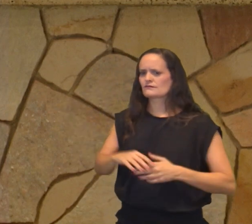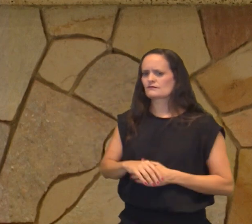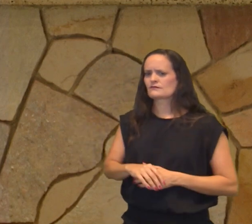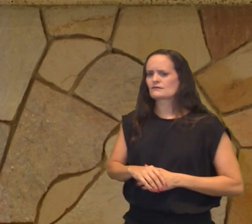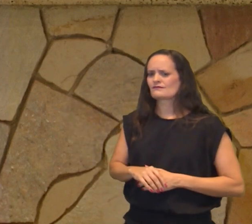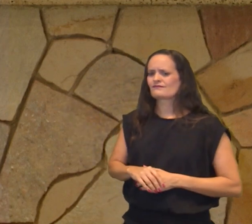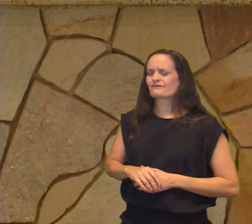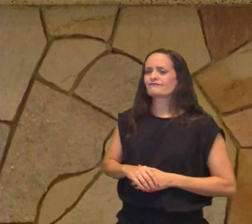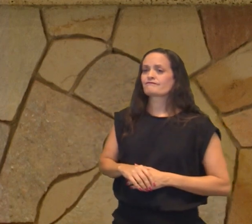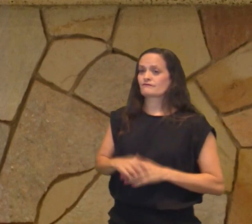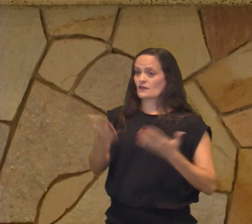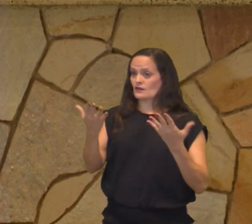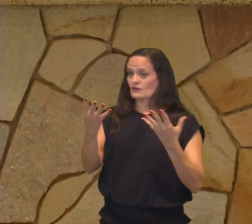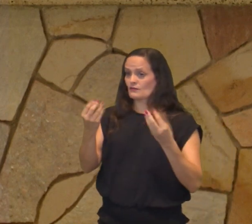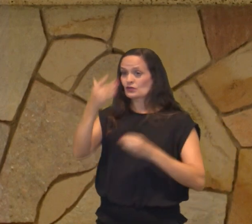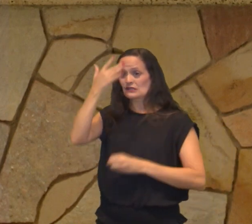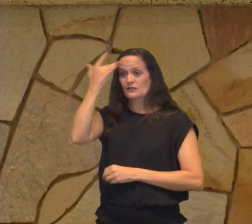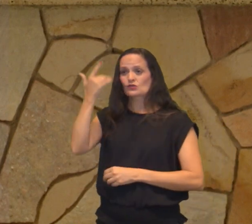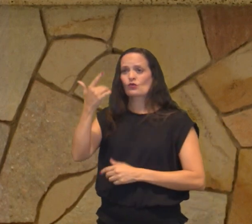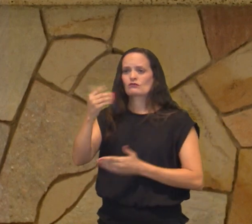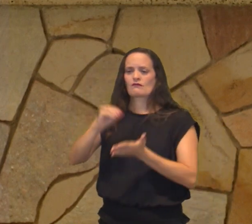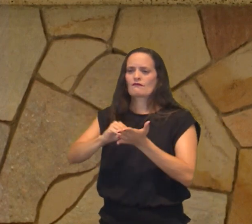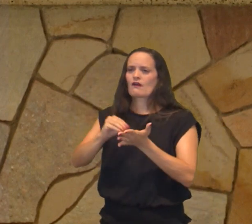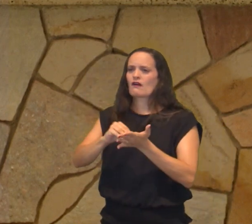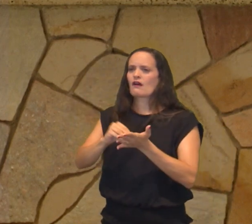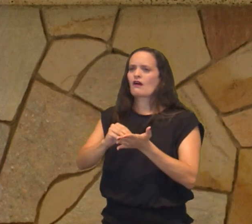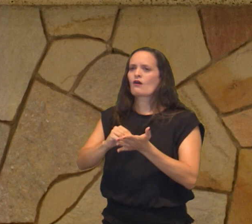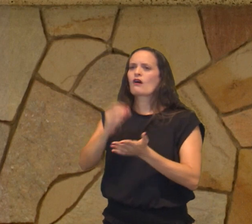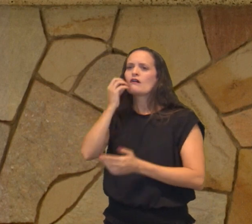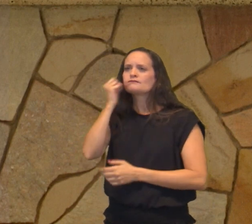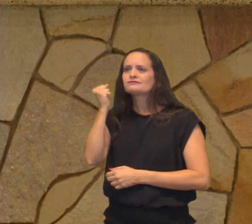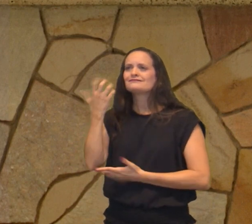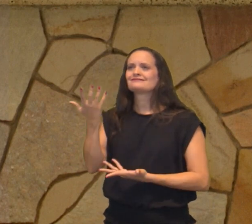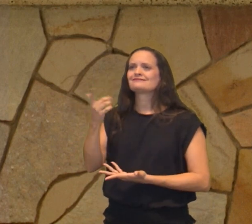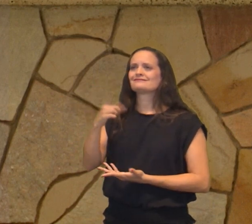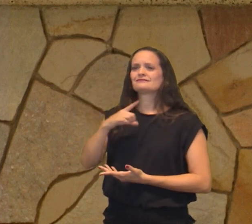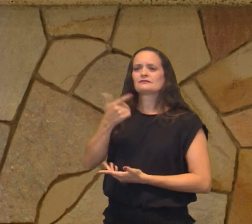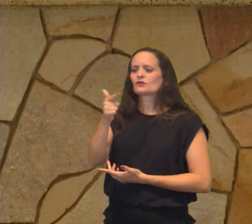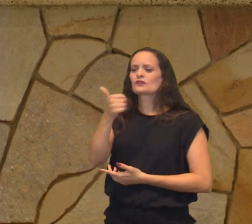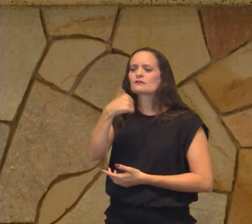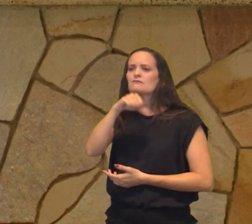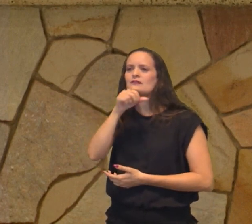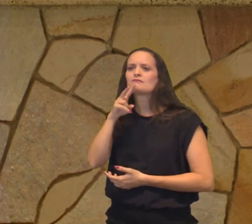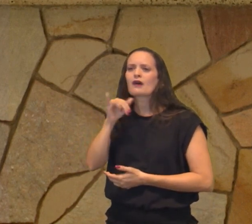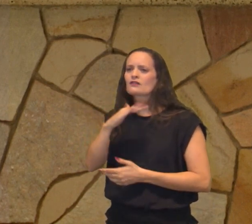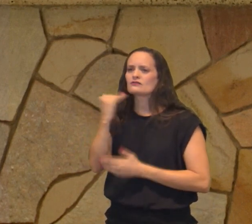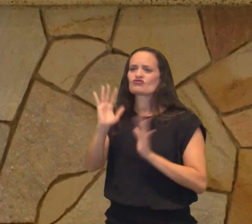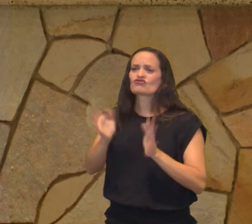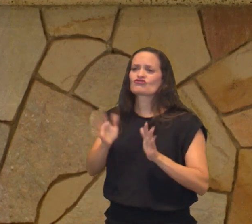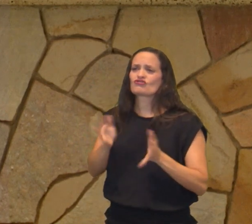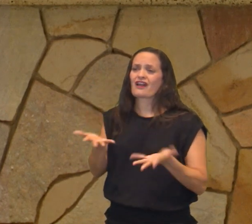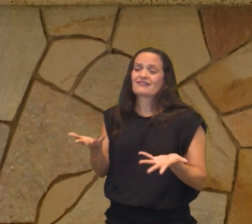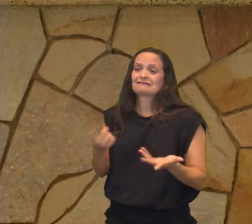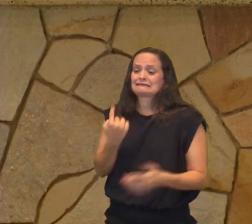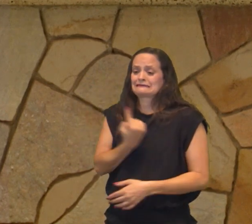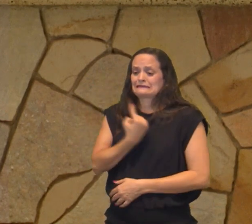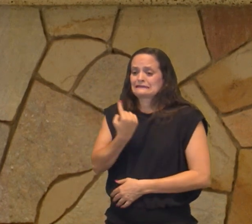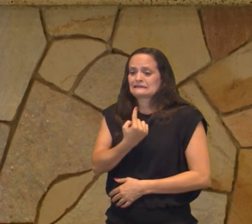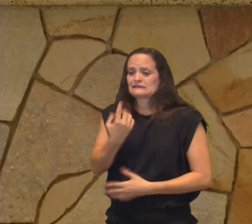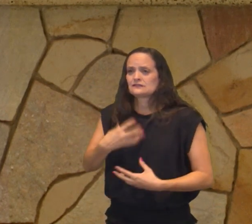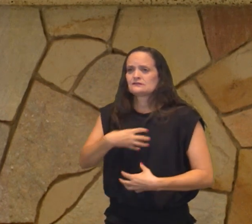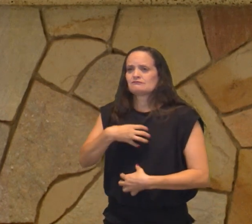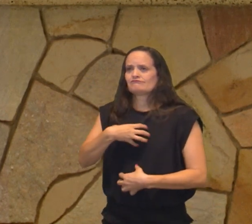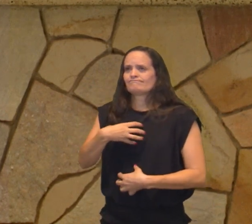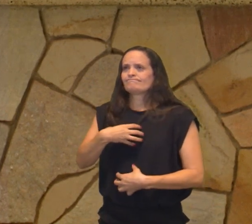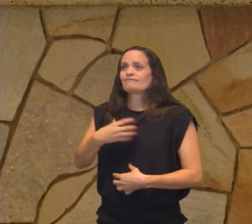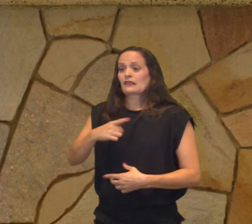Muitas pessoas não têm pai, não têm uma mãe, ou então os seus pais estão divorciados. Muitas pessoas enfrentam problemas, dilemas